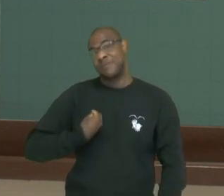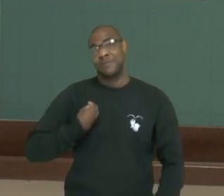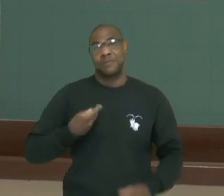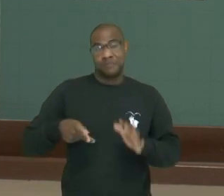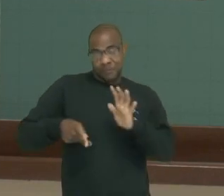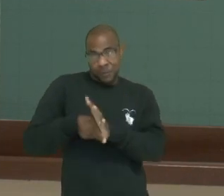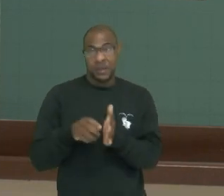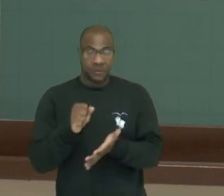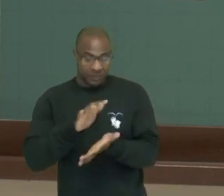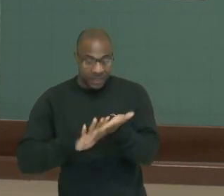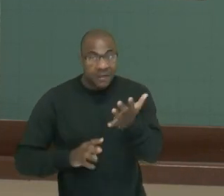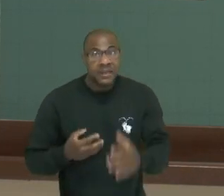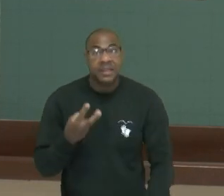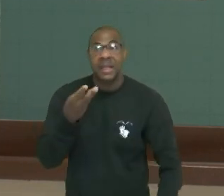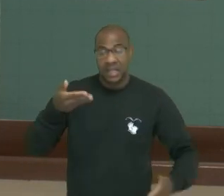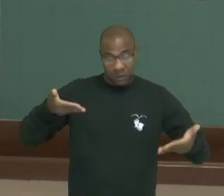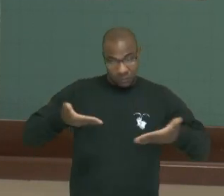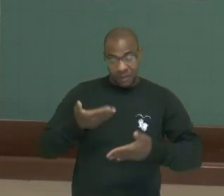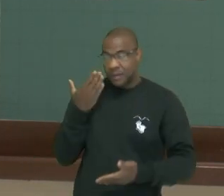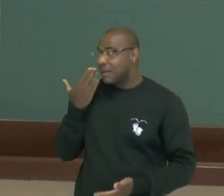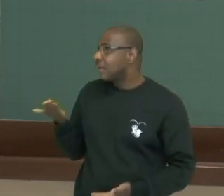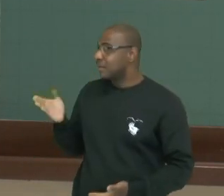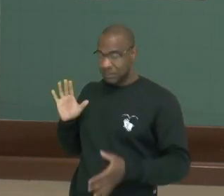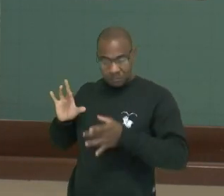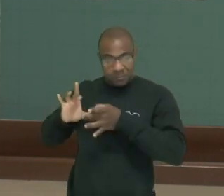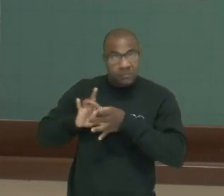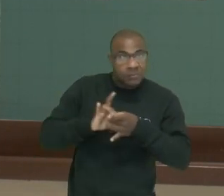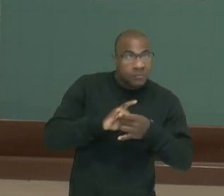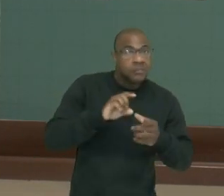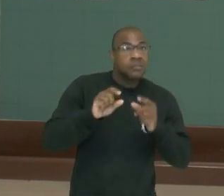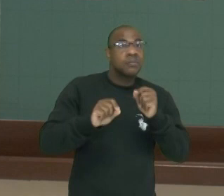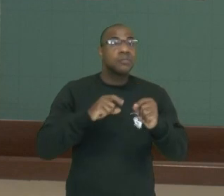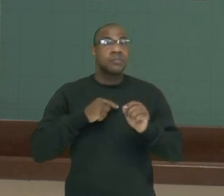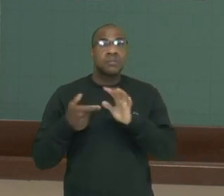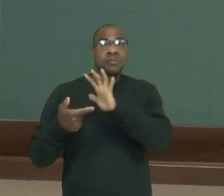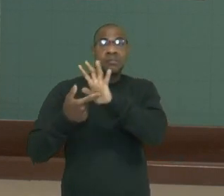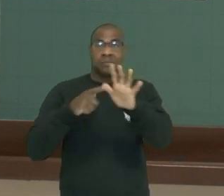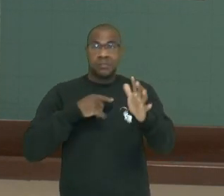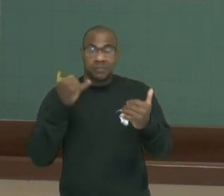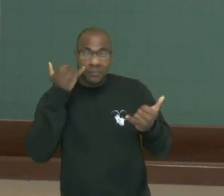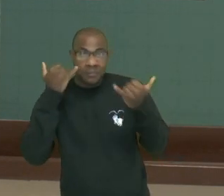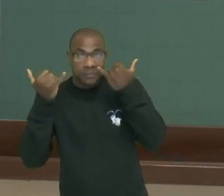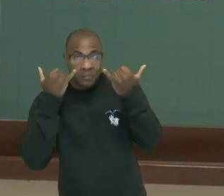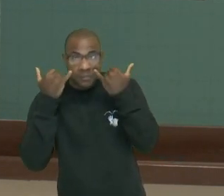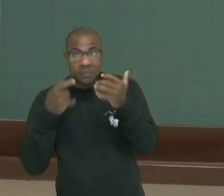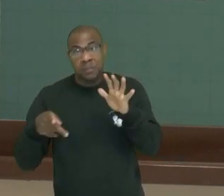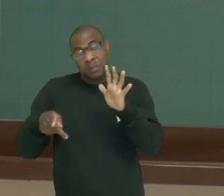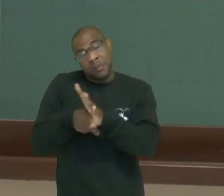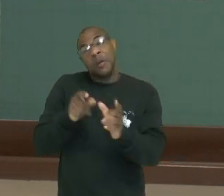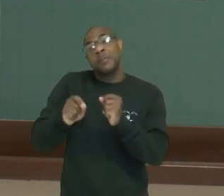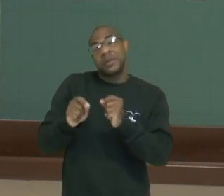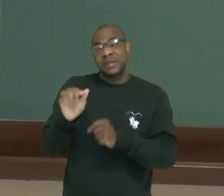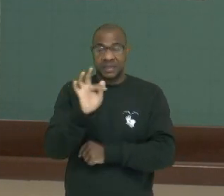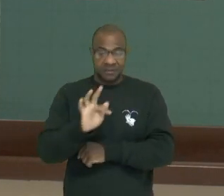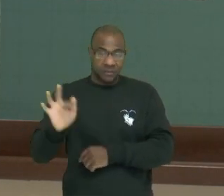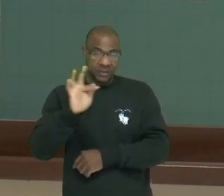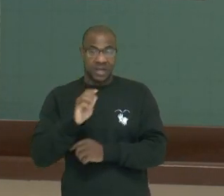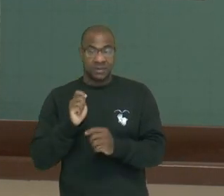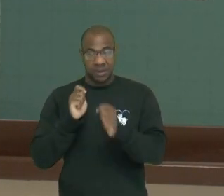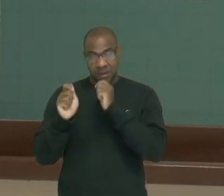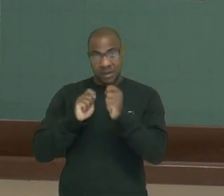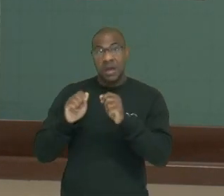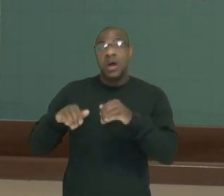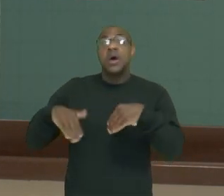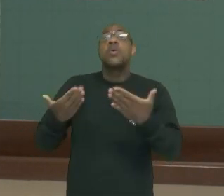Atividade número 3. Na contextualização, são apresentadas informações acadêmicas do entrevistado. Qual é